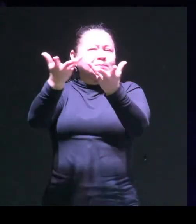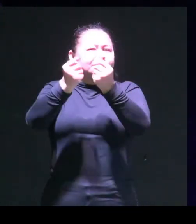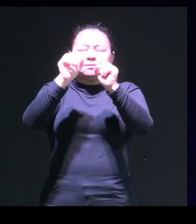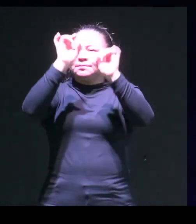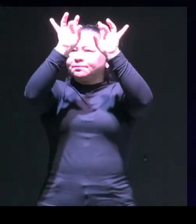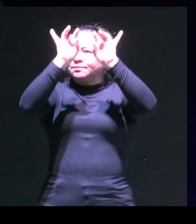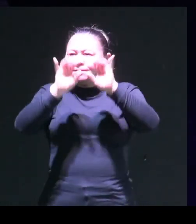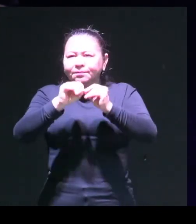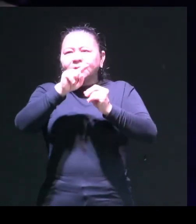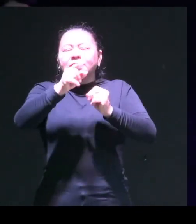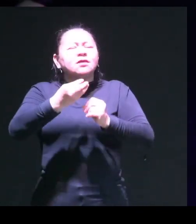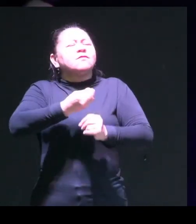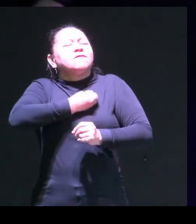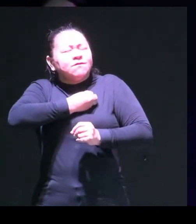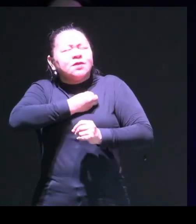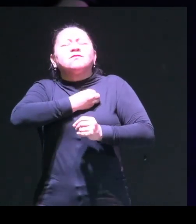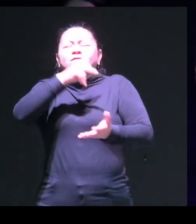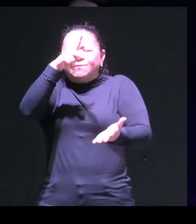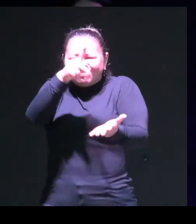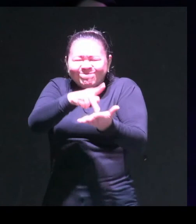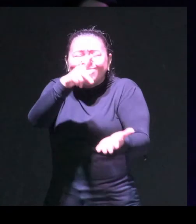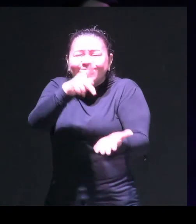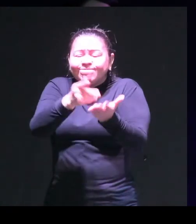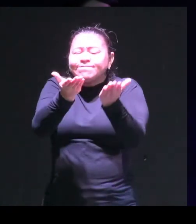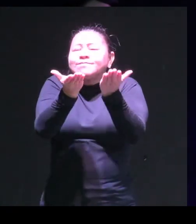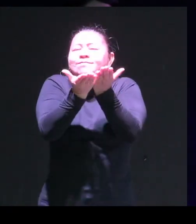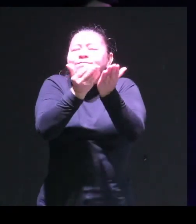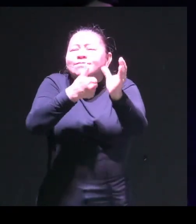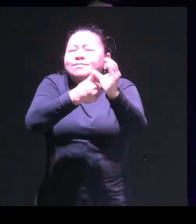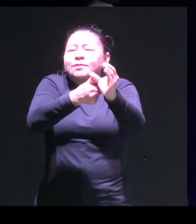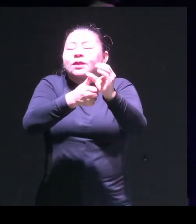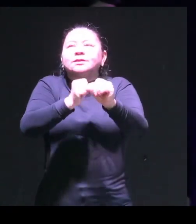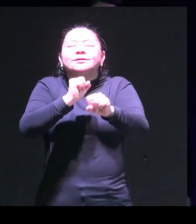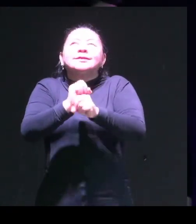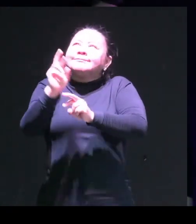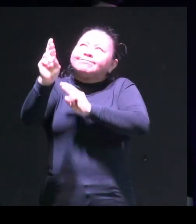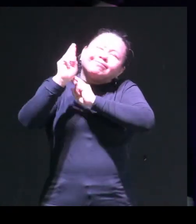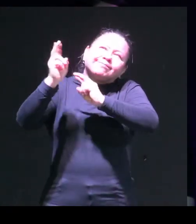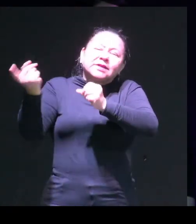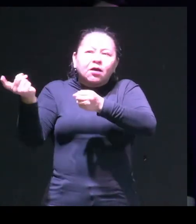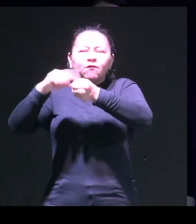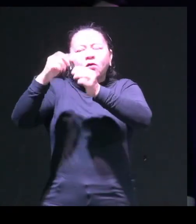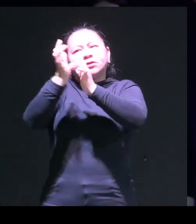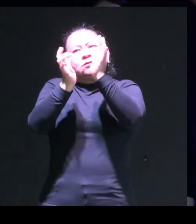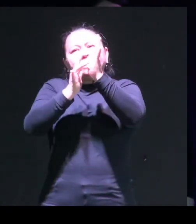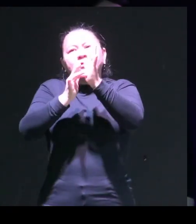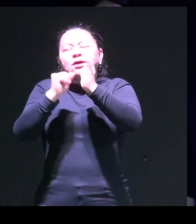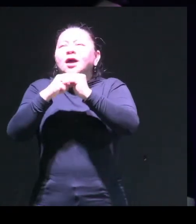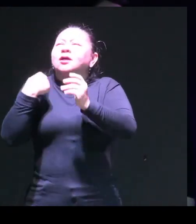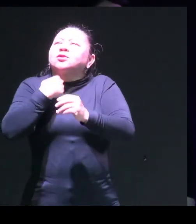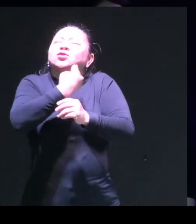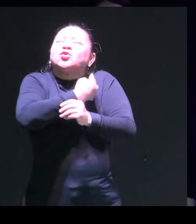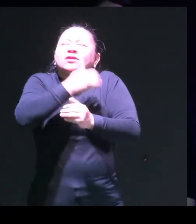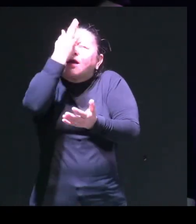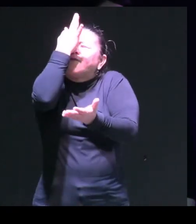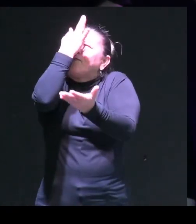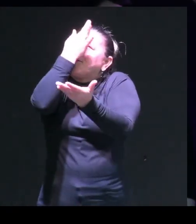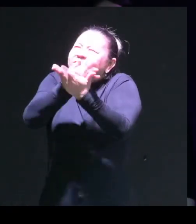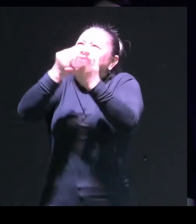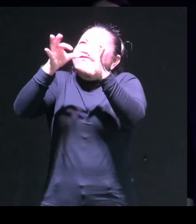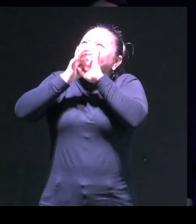eles vivam o Evangelho de Cristo na expectativa da sua volta. Nós aguardamos a sua vinda, a nossa fé está no